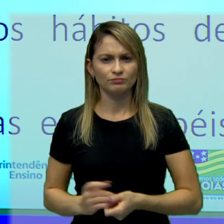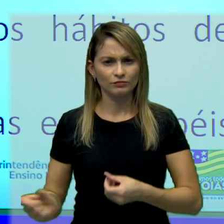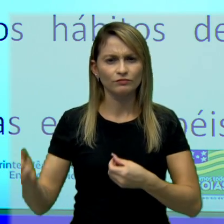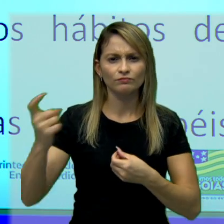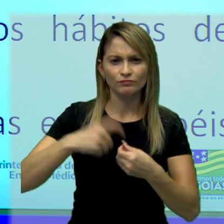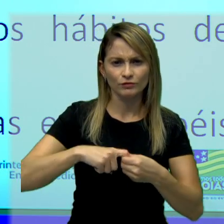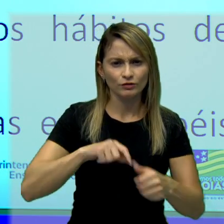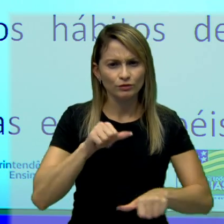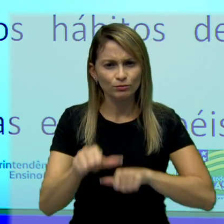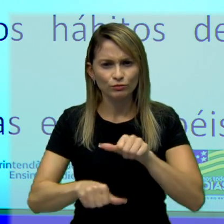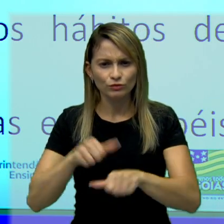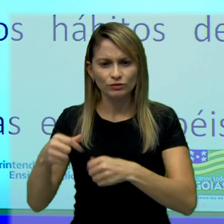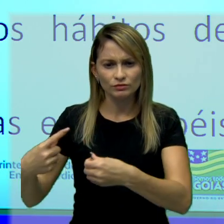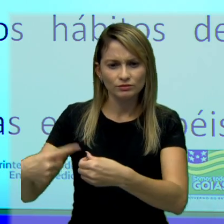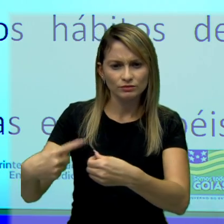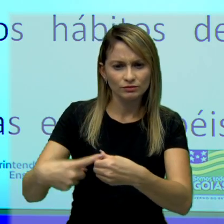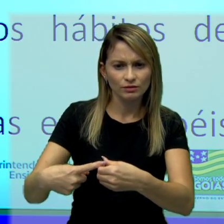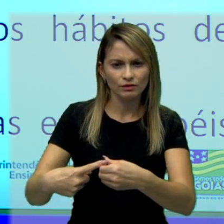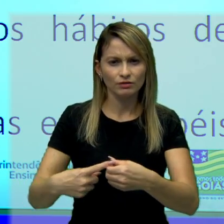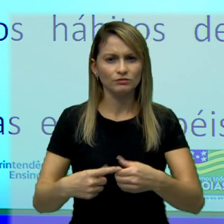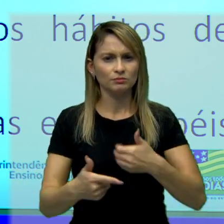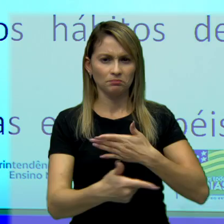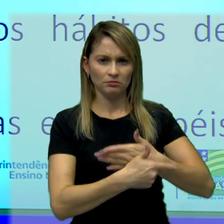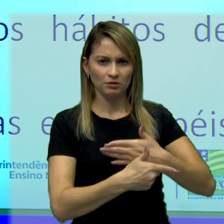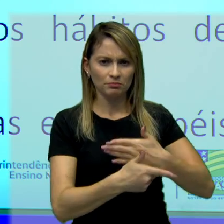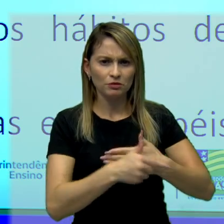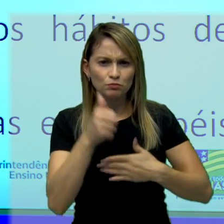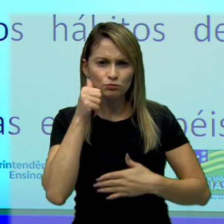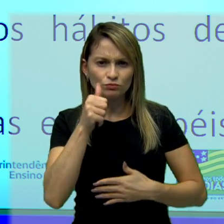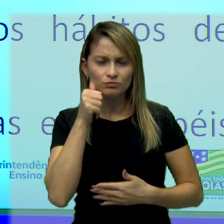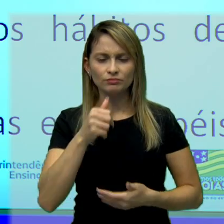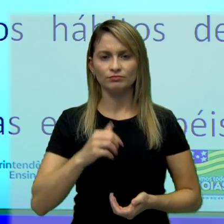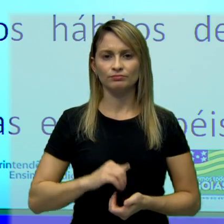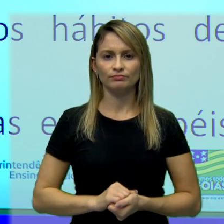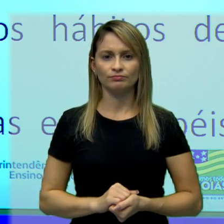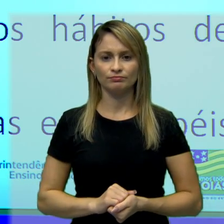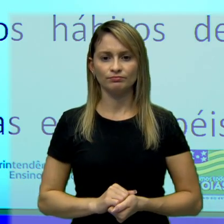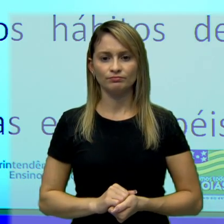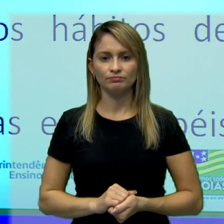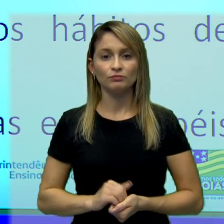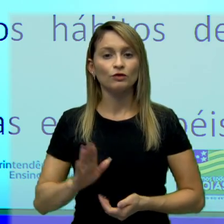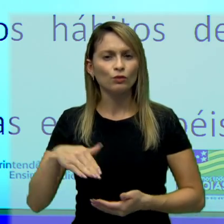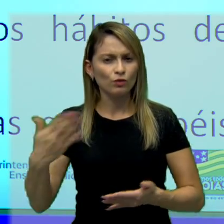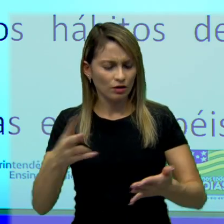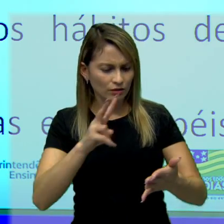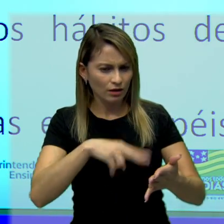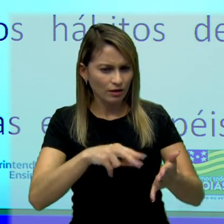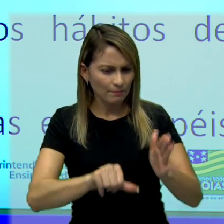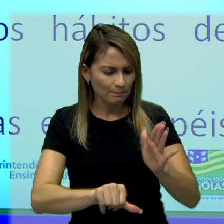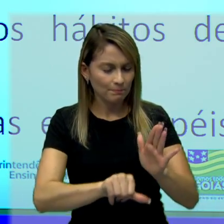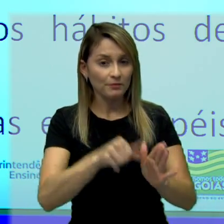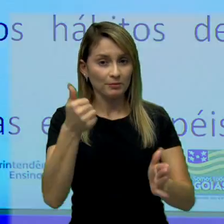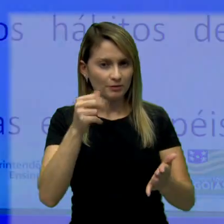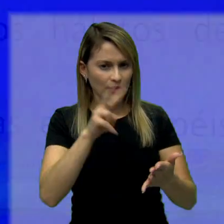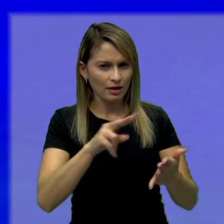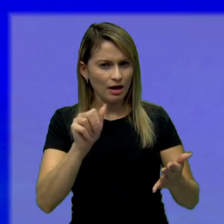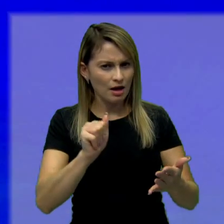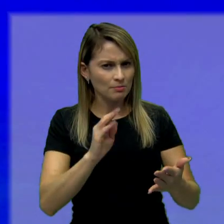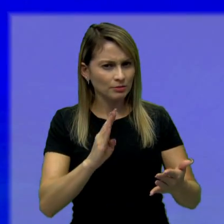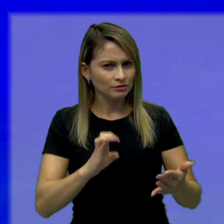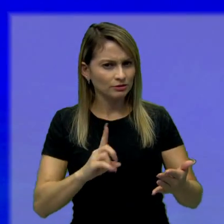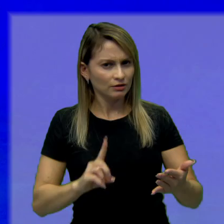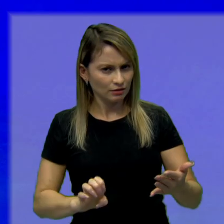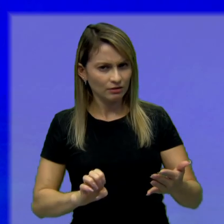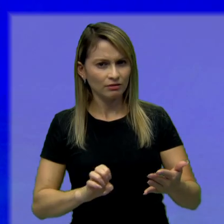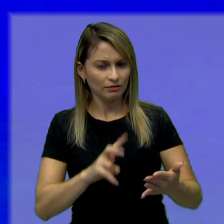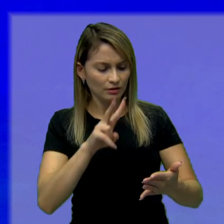E, vínculo entre as transformações urbanas e os papéis femininos. Quando você lê pela primeira vez